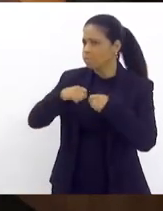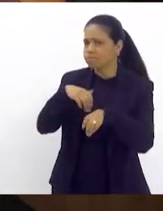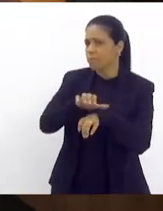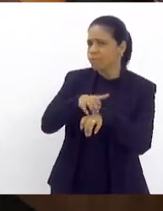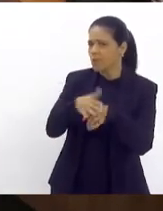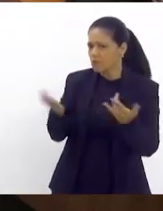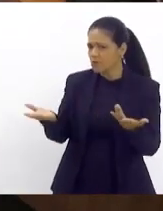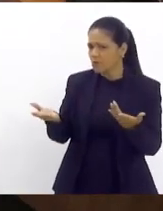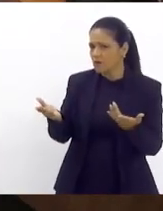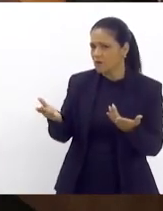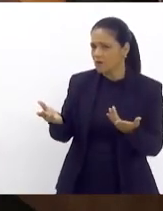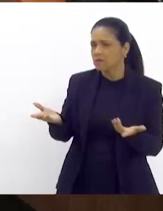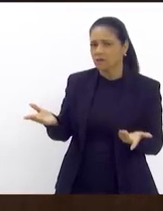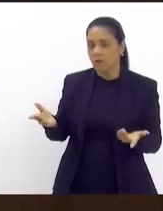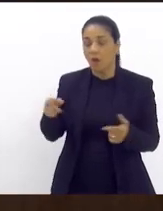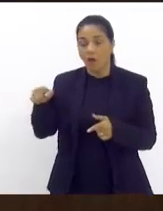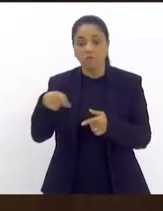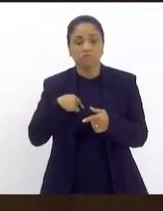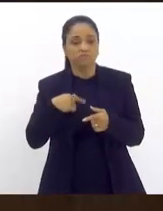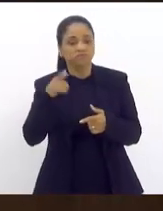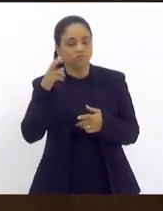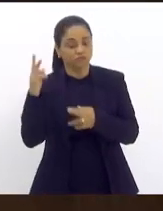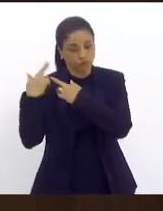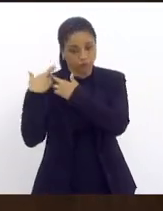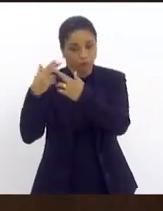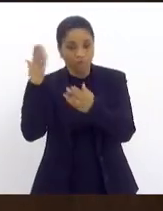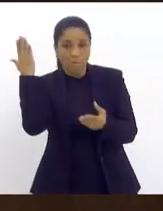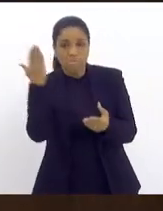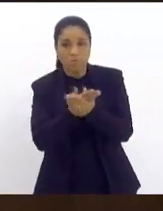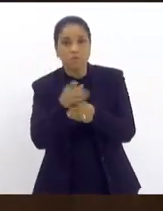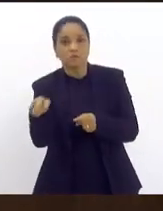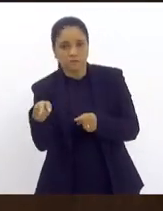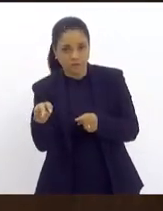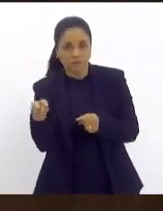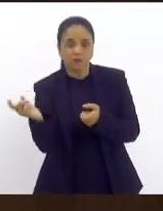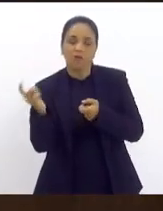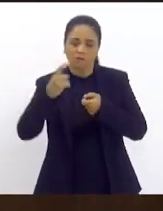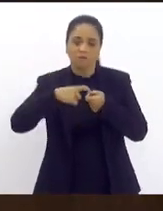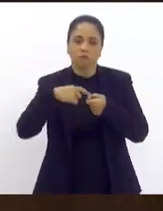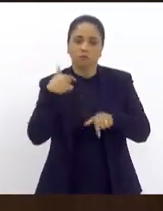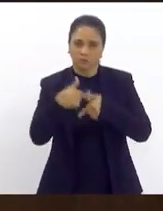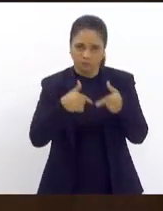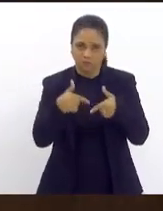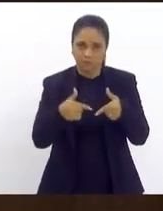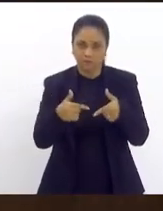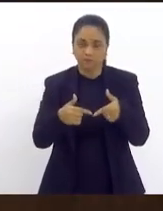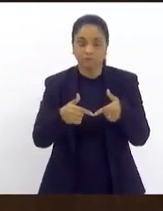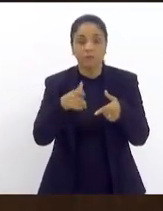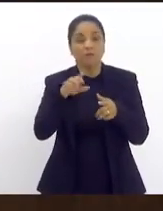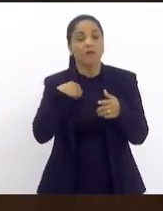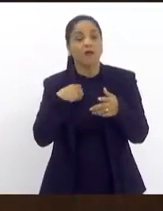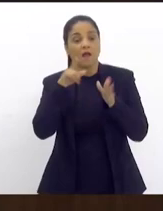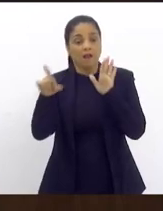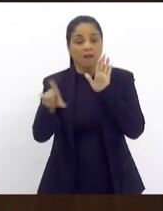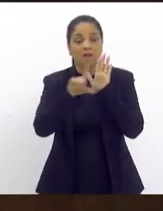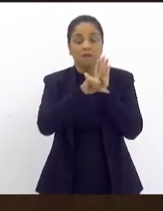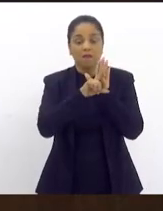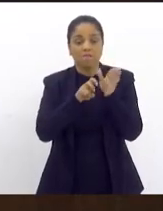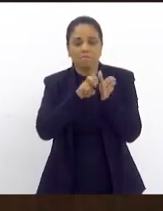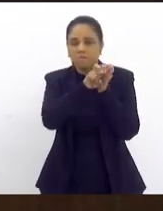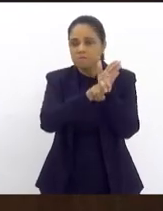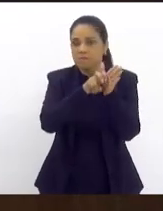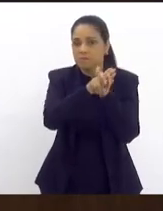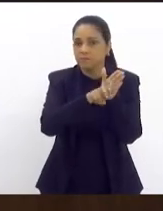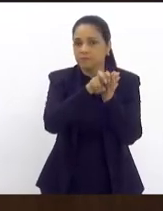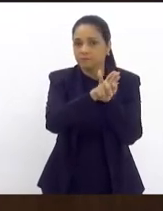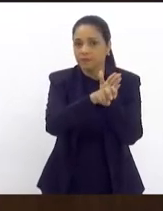ela voltou para o trabalho então também recentemente a lei Maria da Penha nas escolas porque a